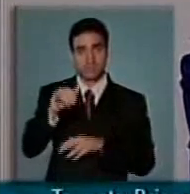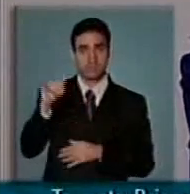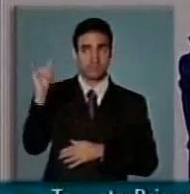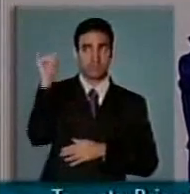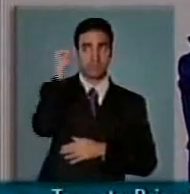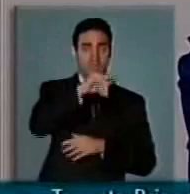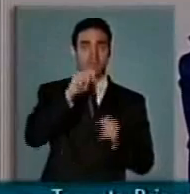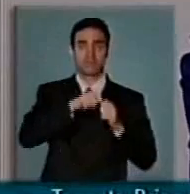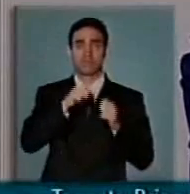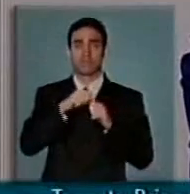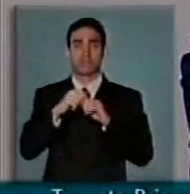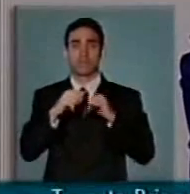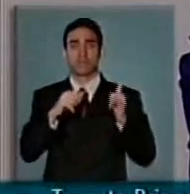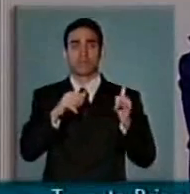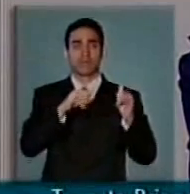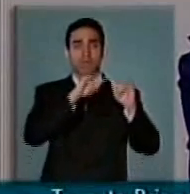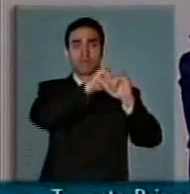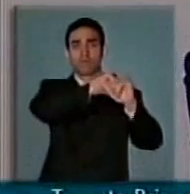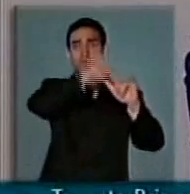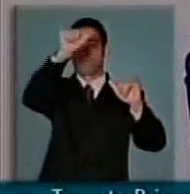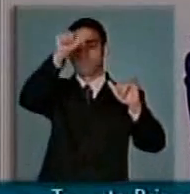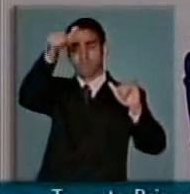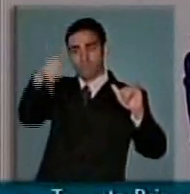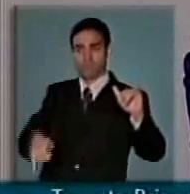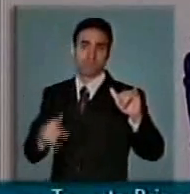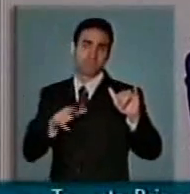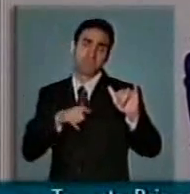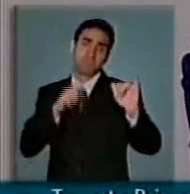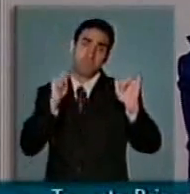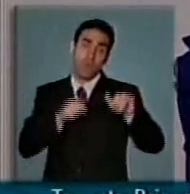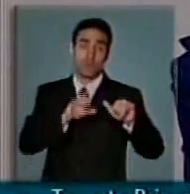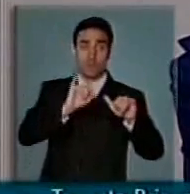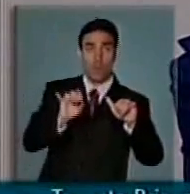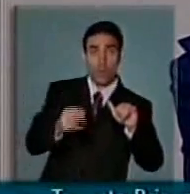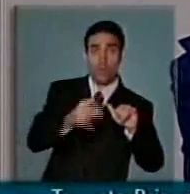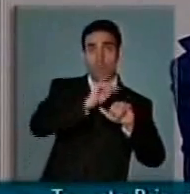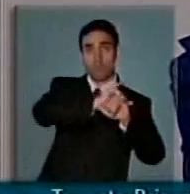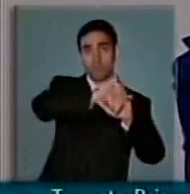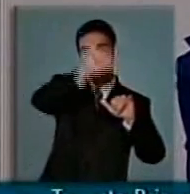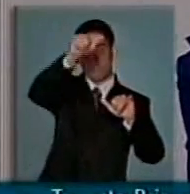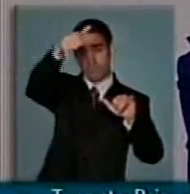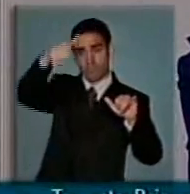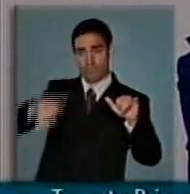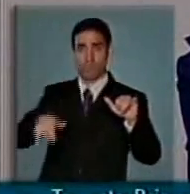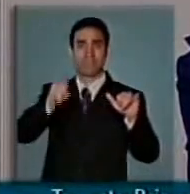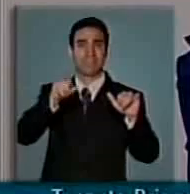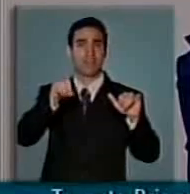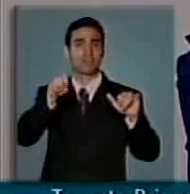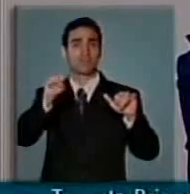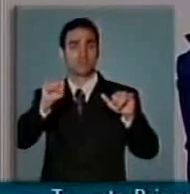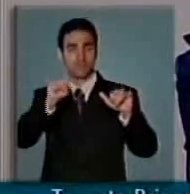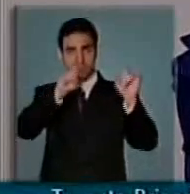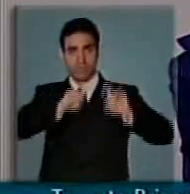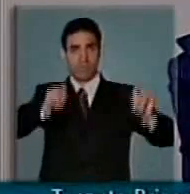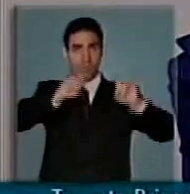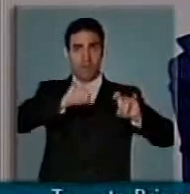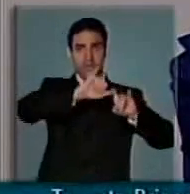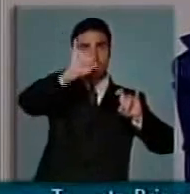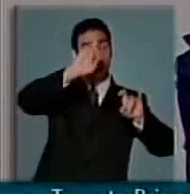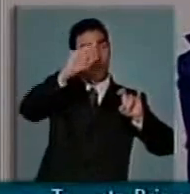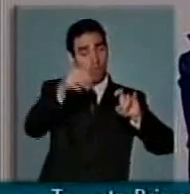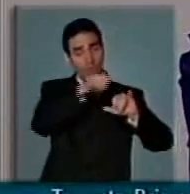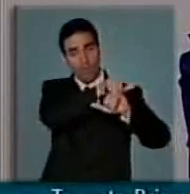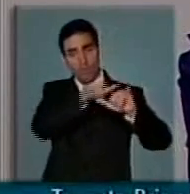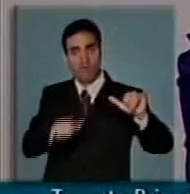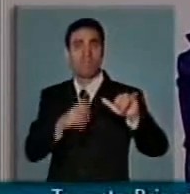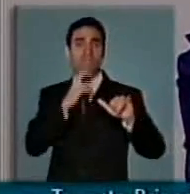faça essa comunicação por meio de dados. Ela pode optar por fazer a comunicação por dados ou por voz. Vai chegar